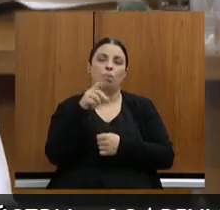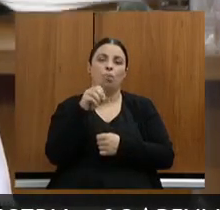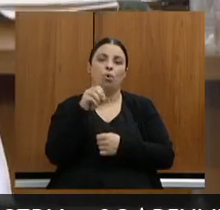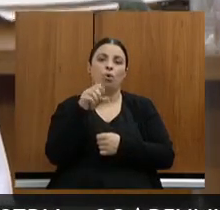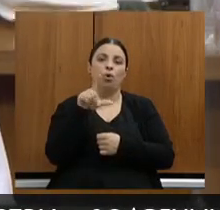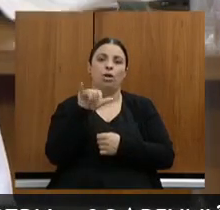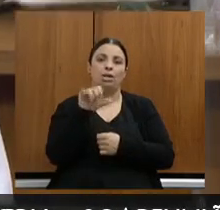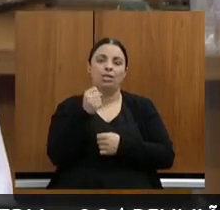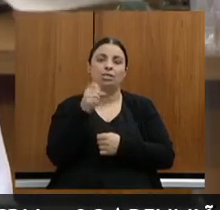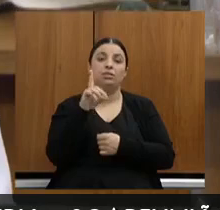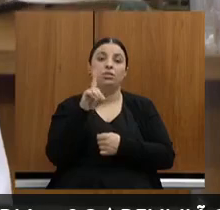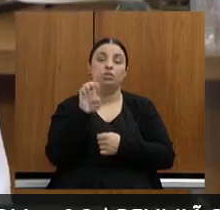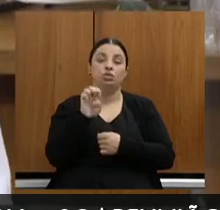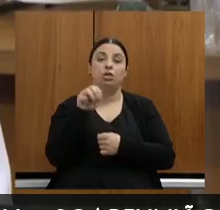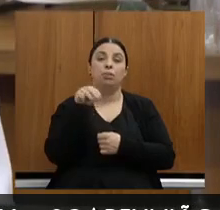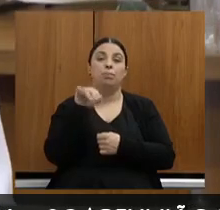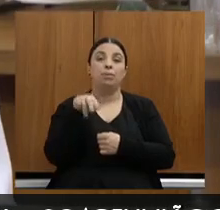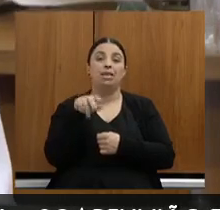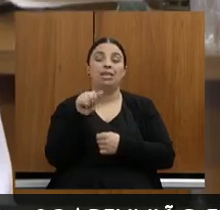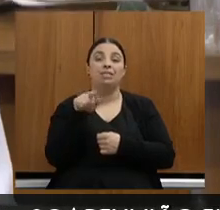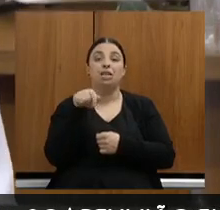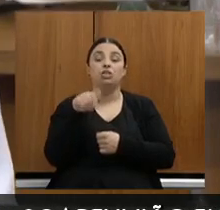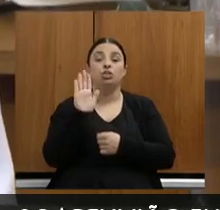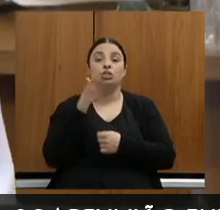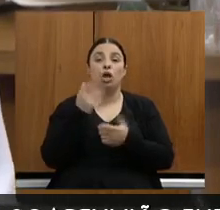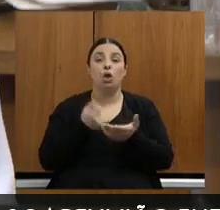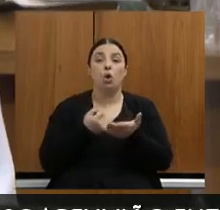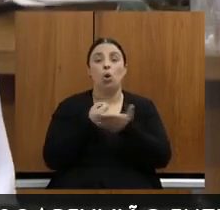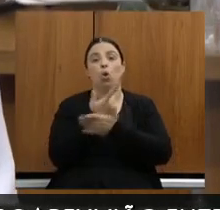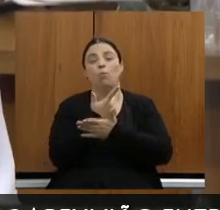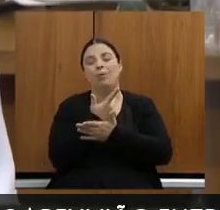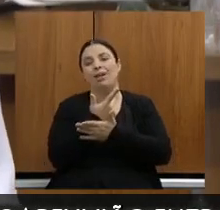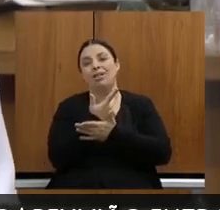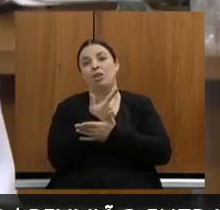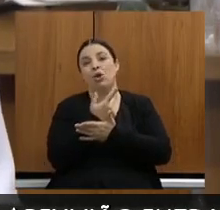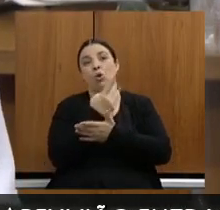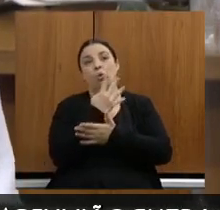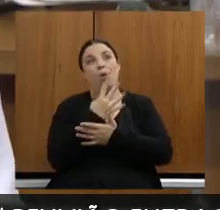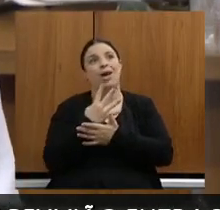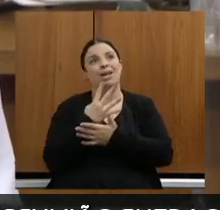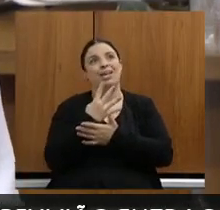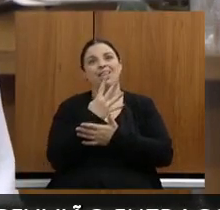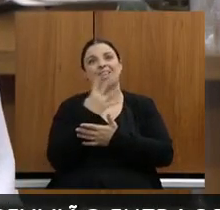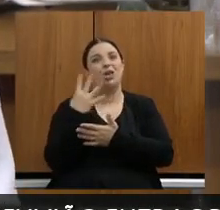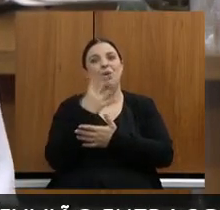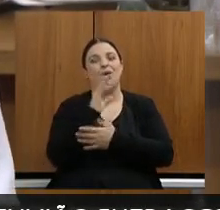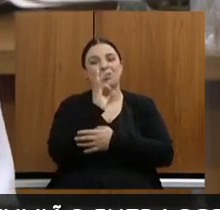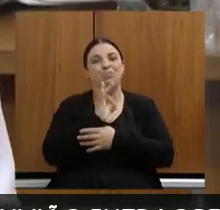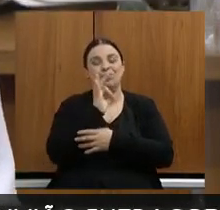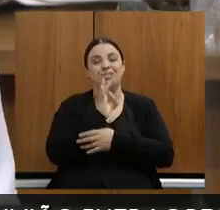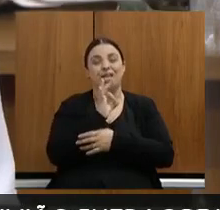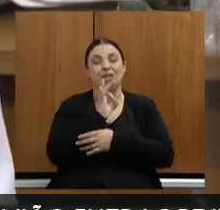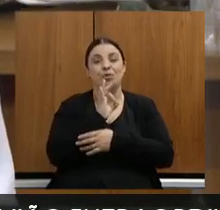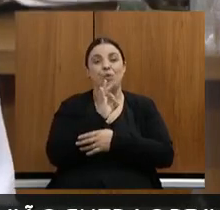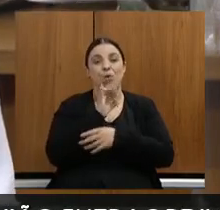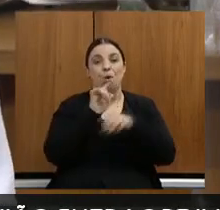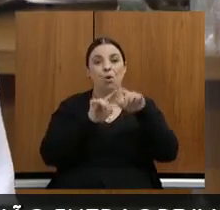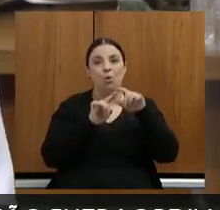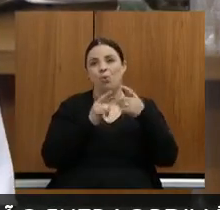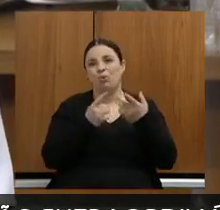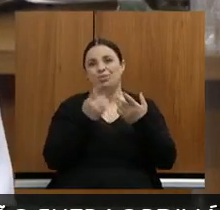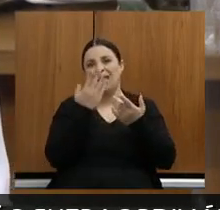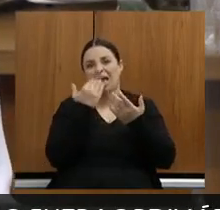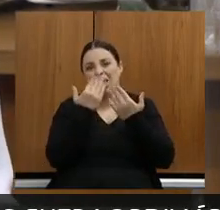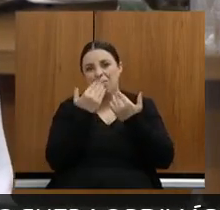já tava comprando 44 por cento os produtos para merenda escolar dos os melhores aquele município Então você tem uma